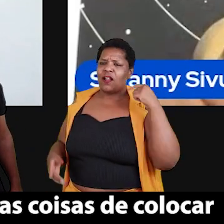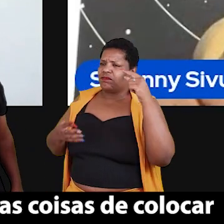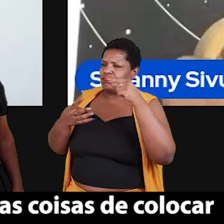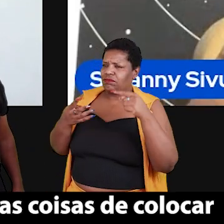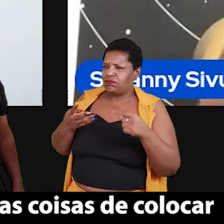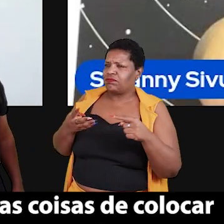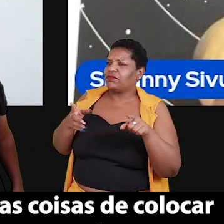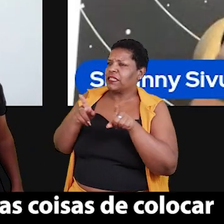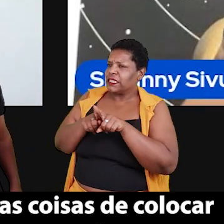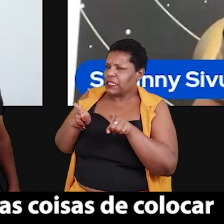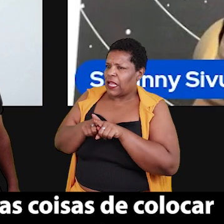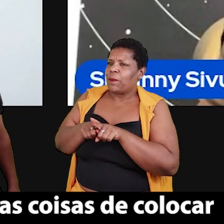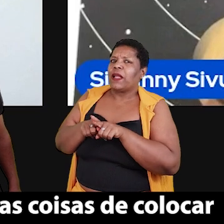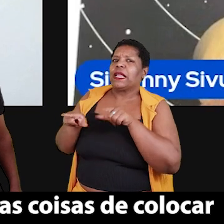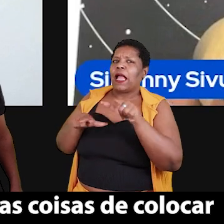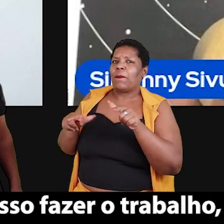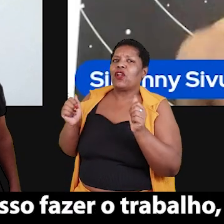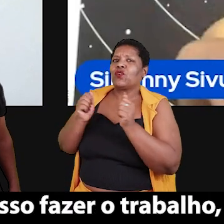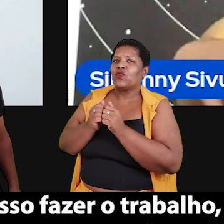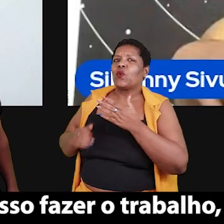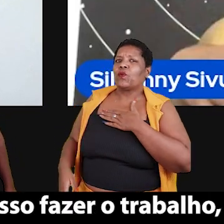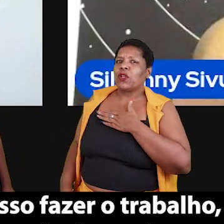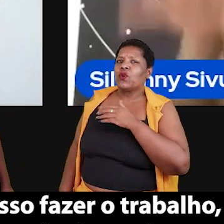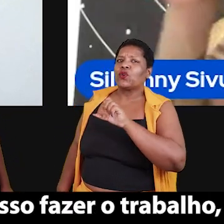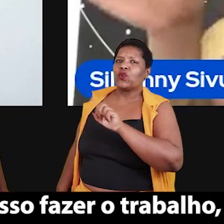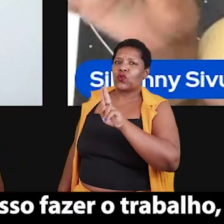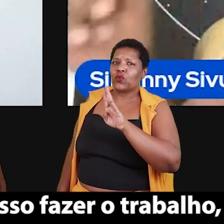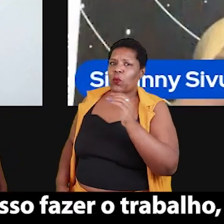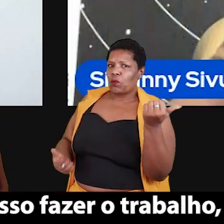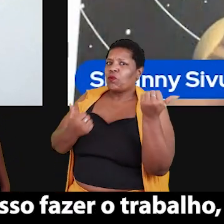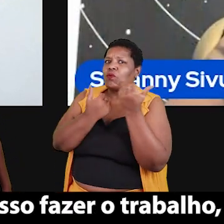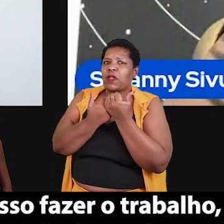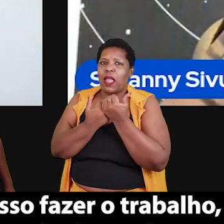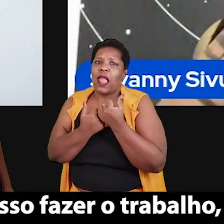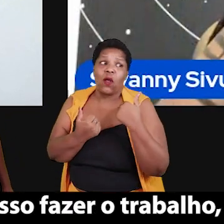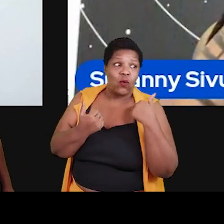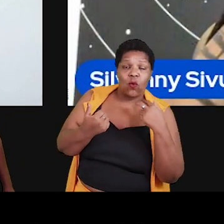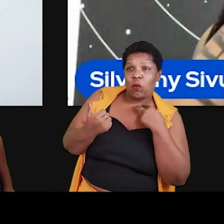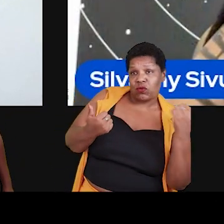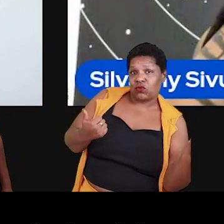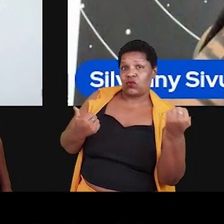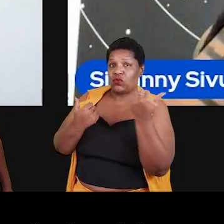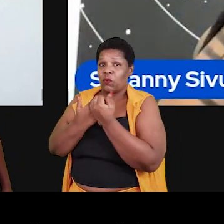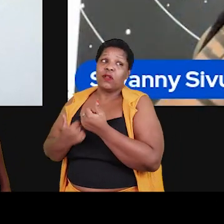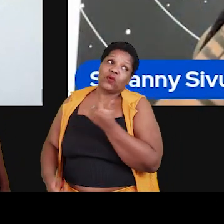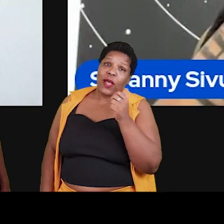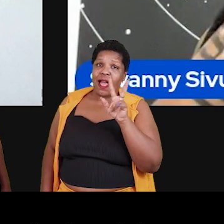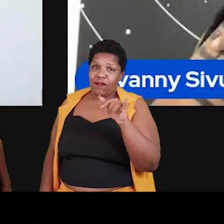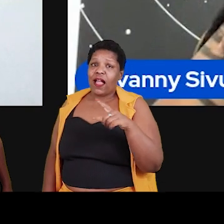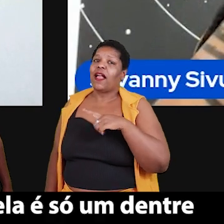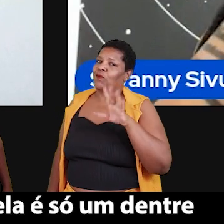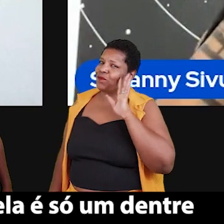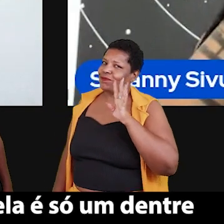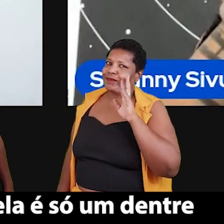essas coisas, né, de colocar ela como sub, ou eu não posso fazer o trabalho, ela que vai, sabe assim, então é